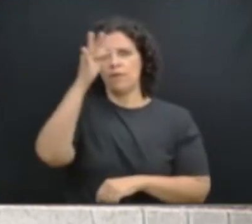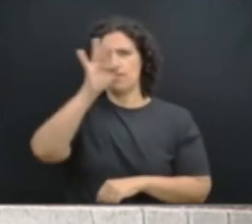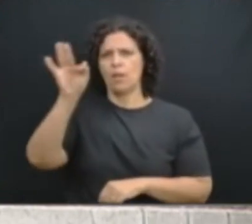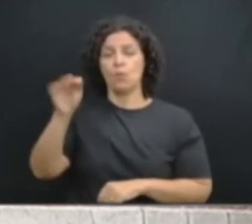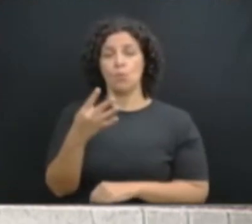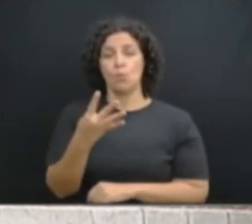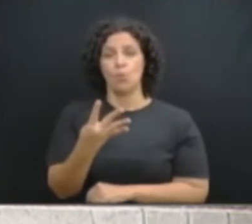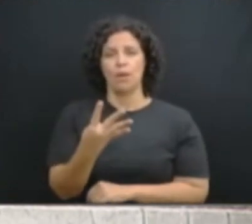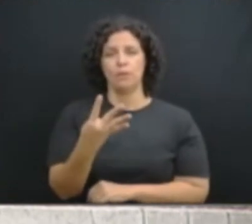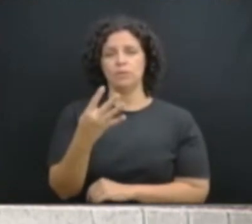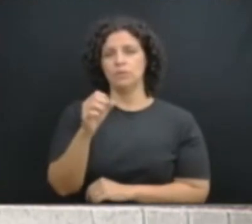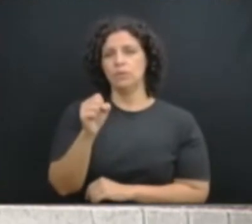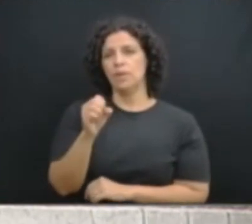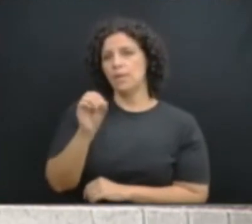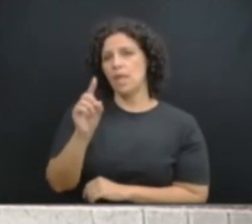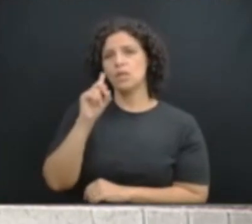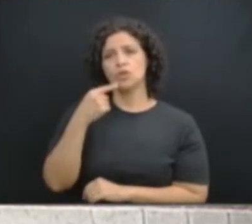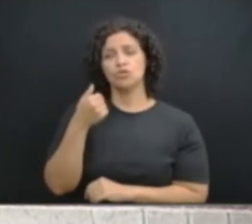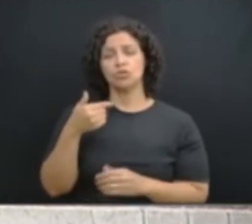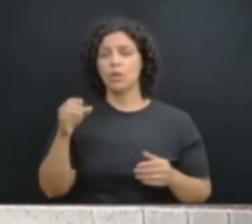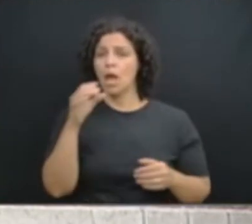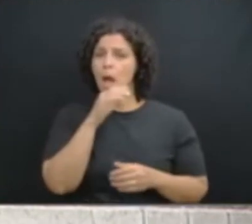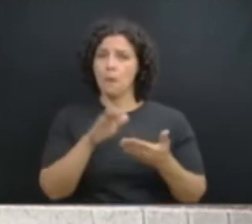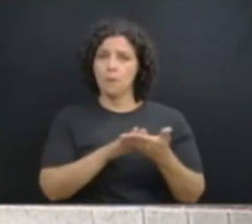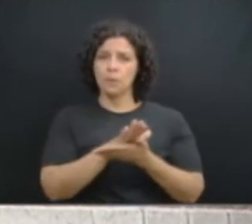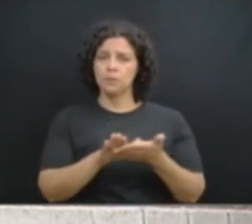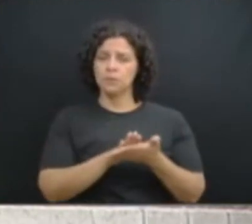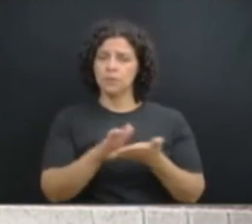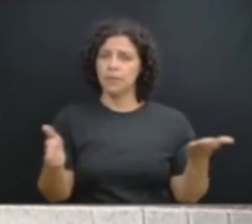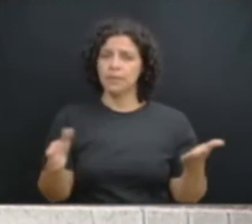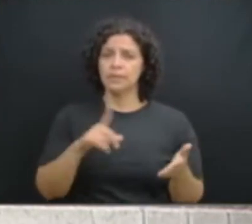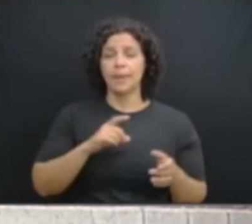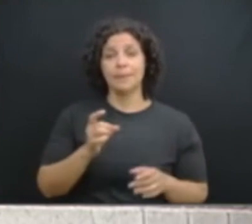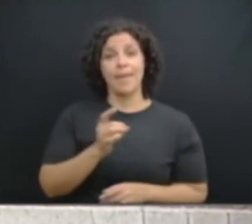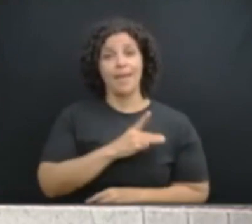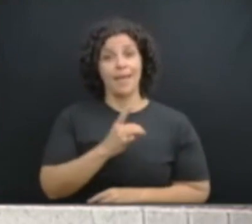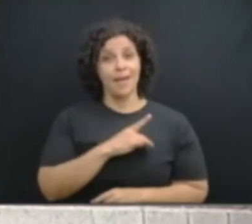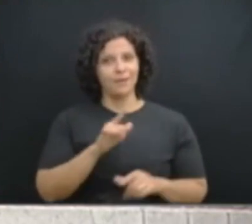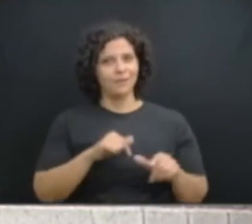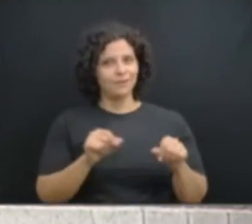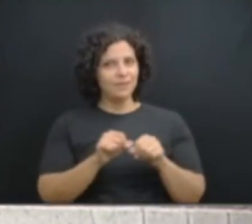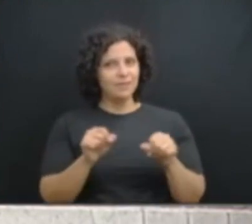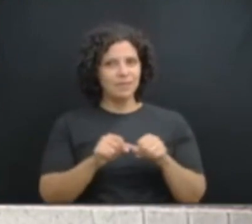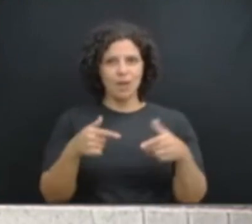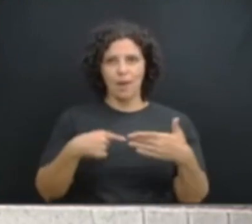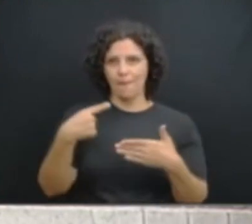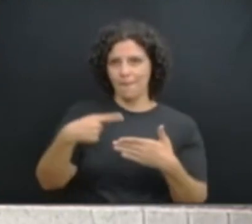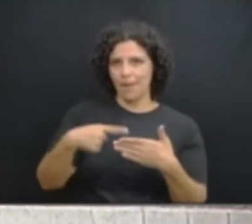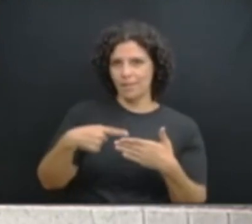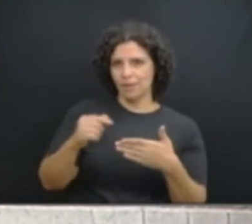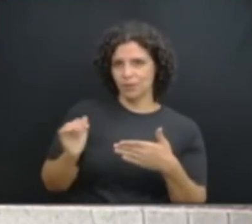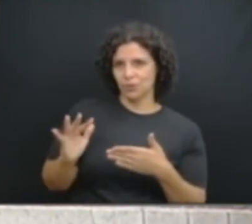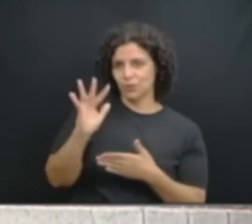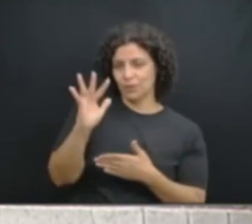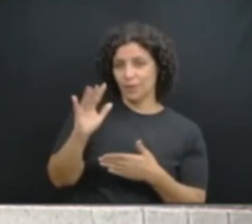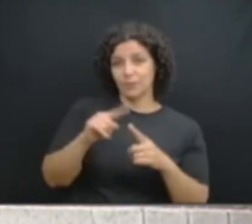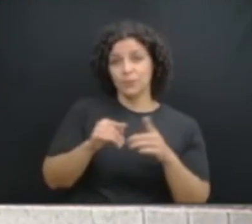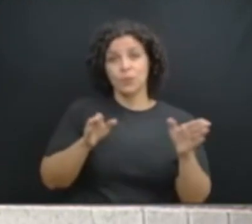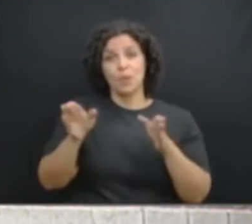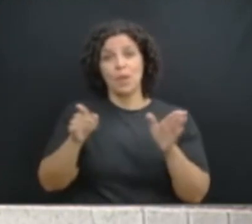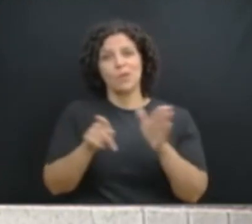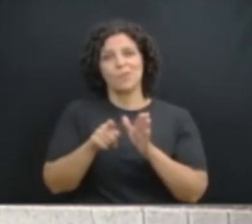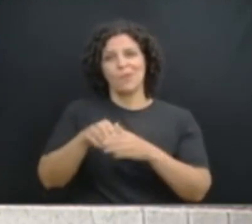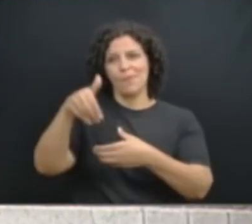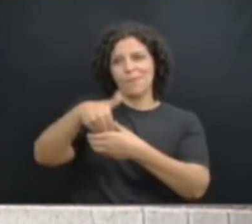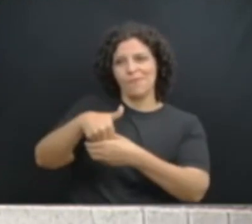480 dias não existia pressa. Existia medo de se fazer o pedágio caro na época da